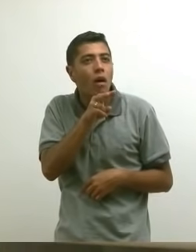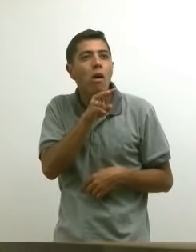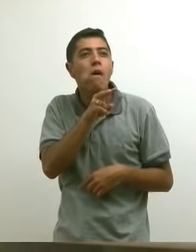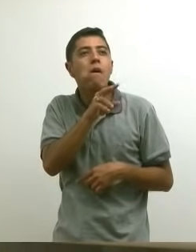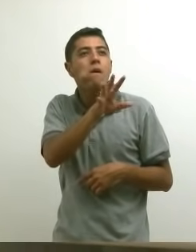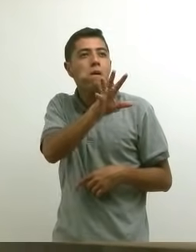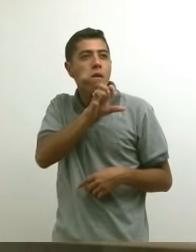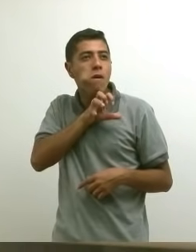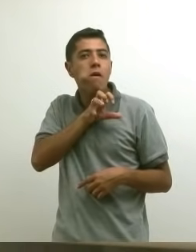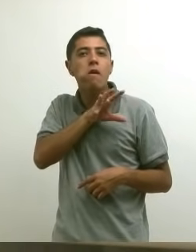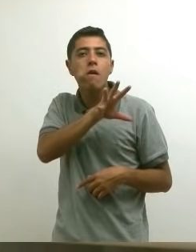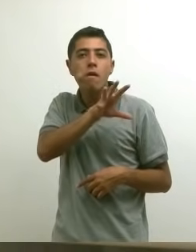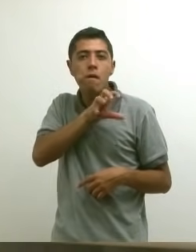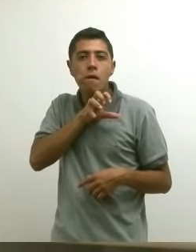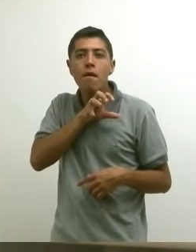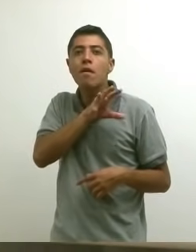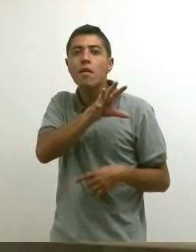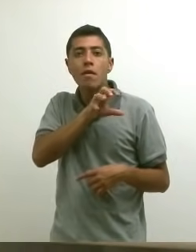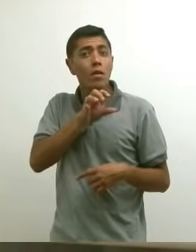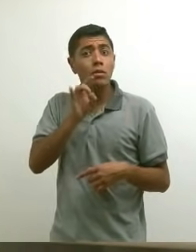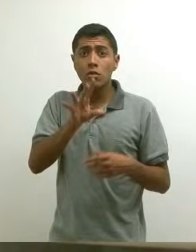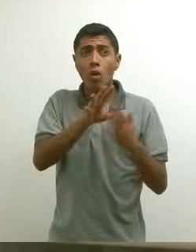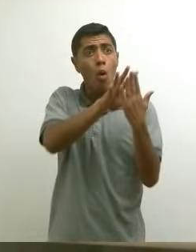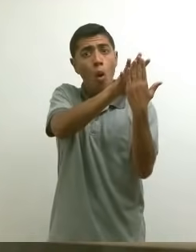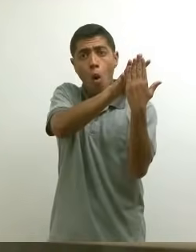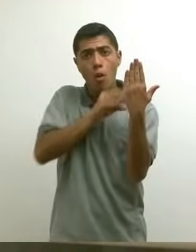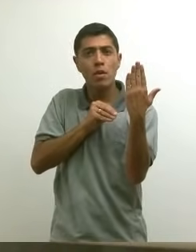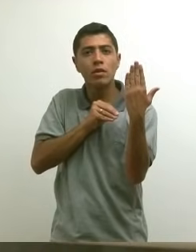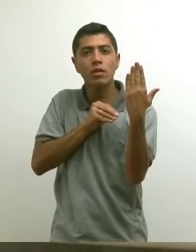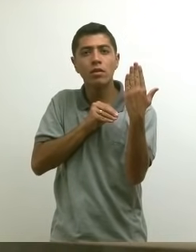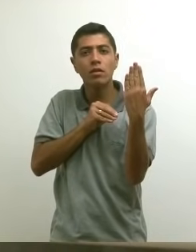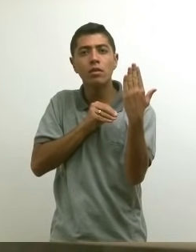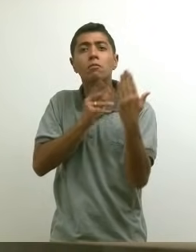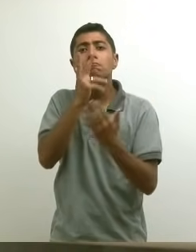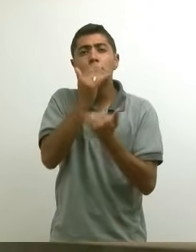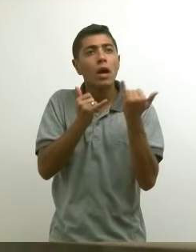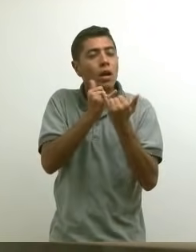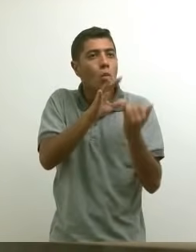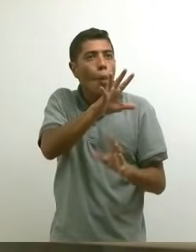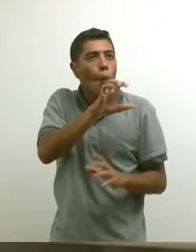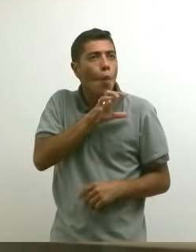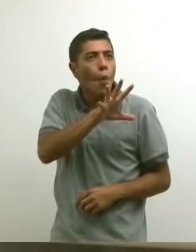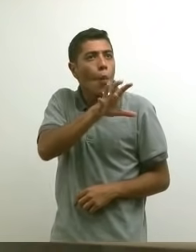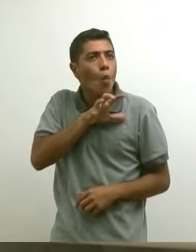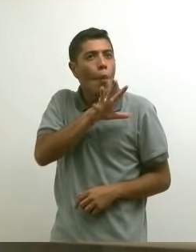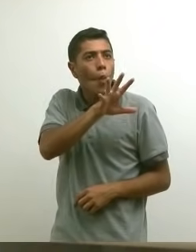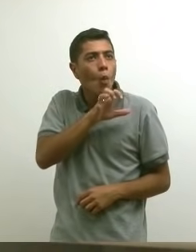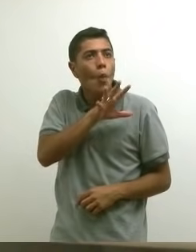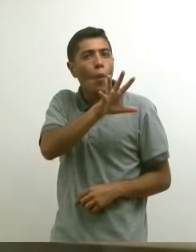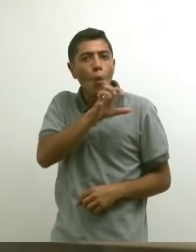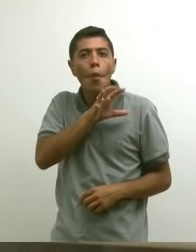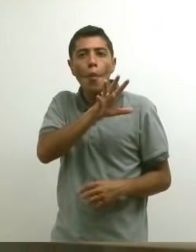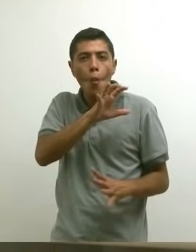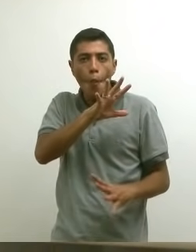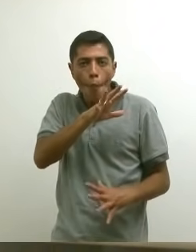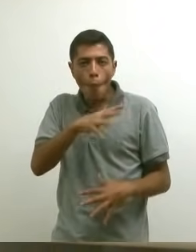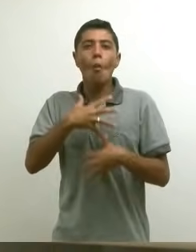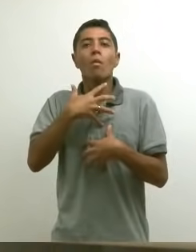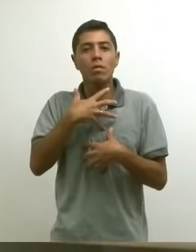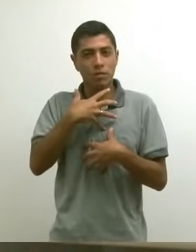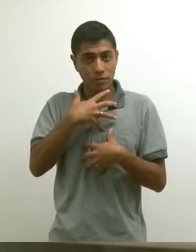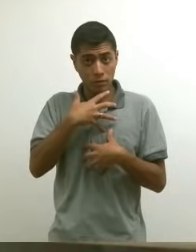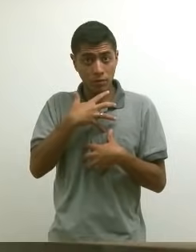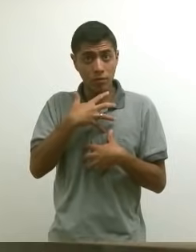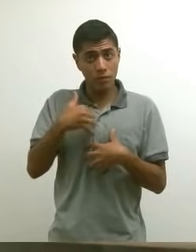esponja de imitação quase como um espelho isso desaparece é perto então dos